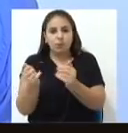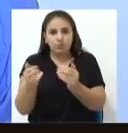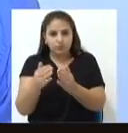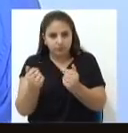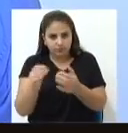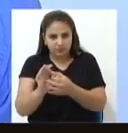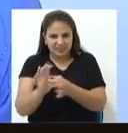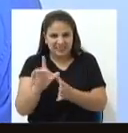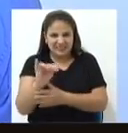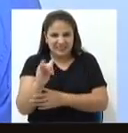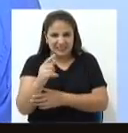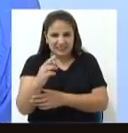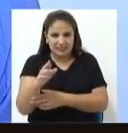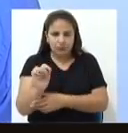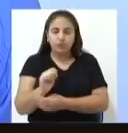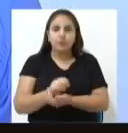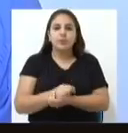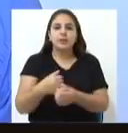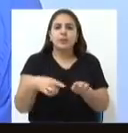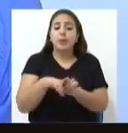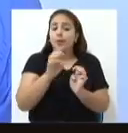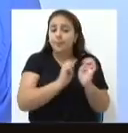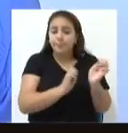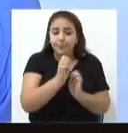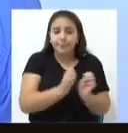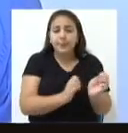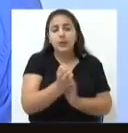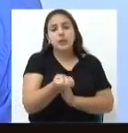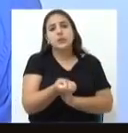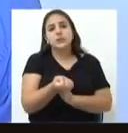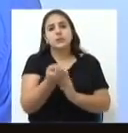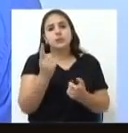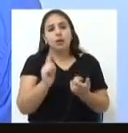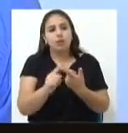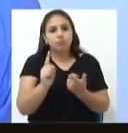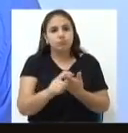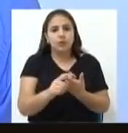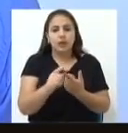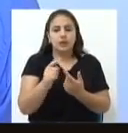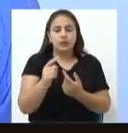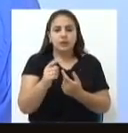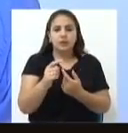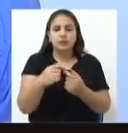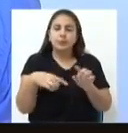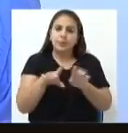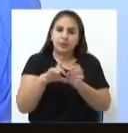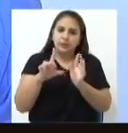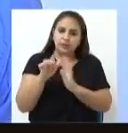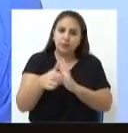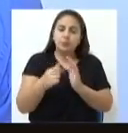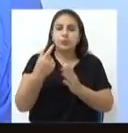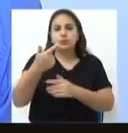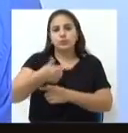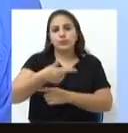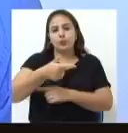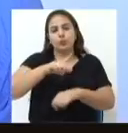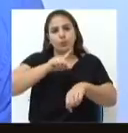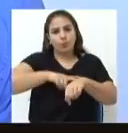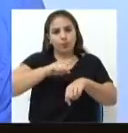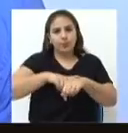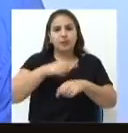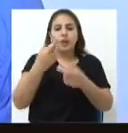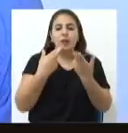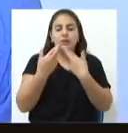é feita a verificação da capacidade das empresas, da idoneidade. Depois nós partimos para um segundo momento, que é a celebração